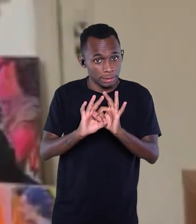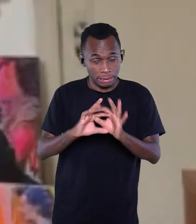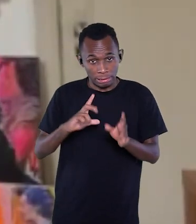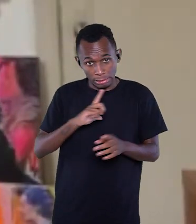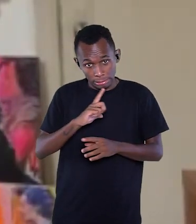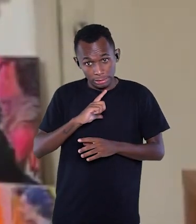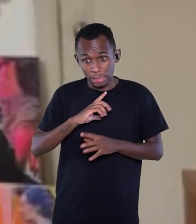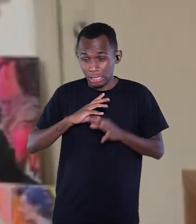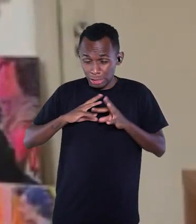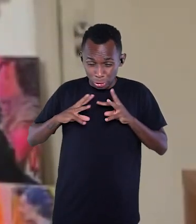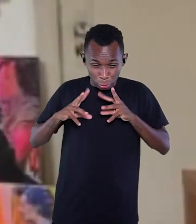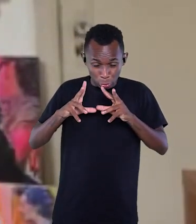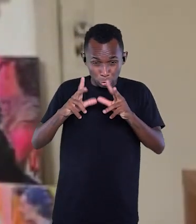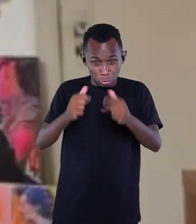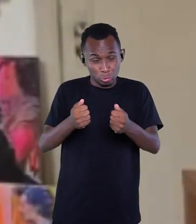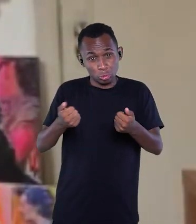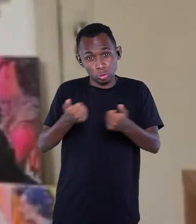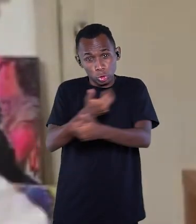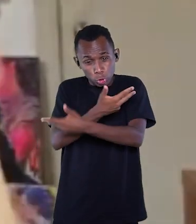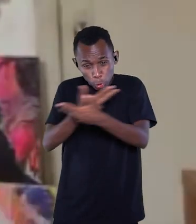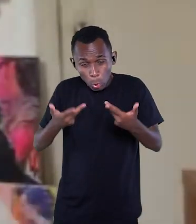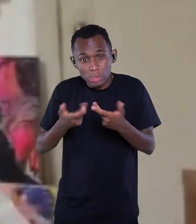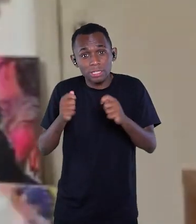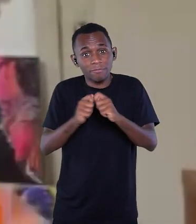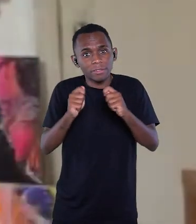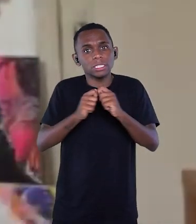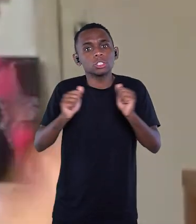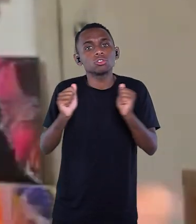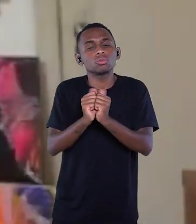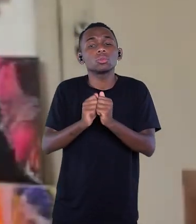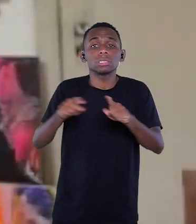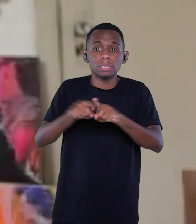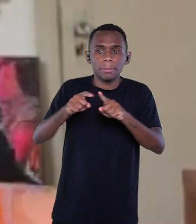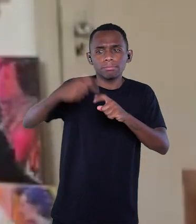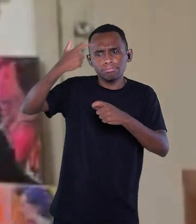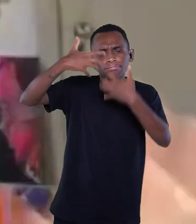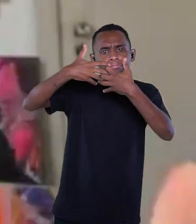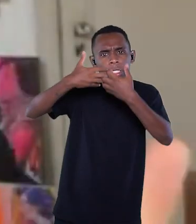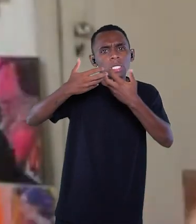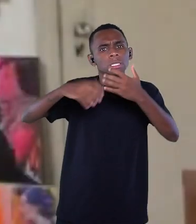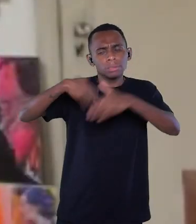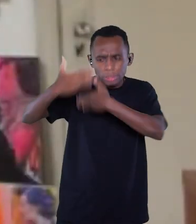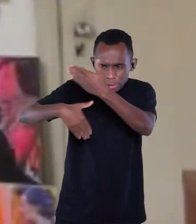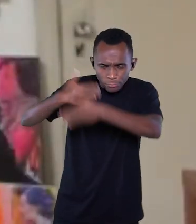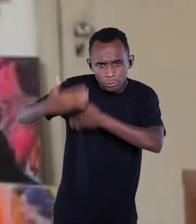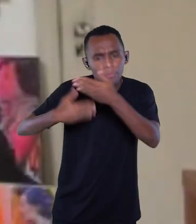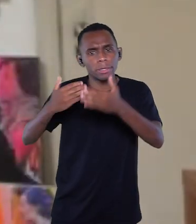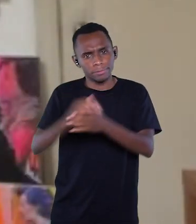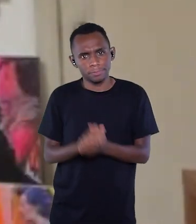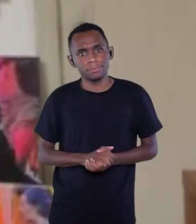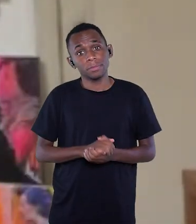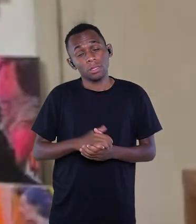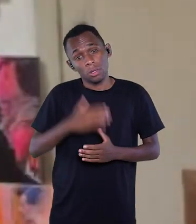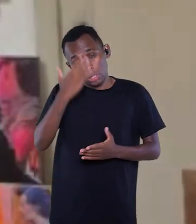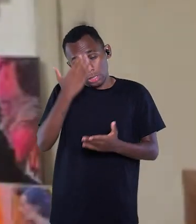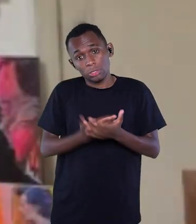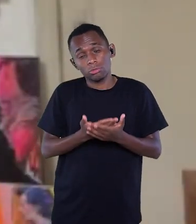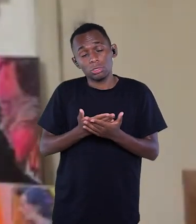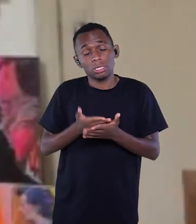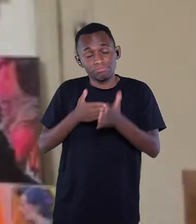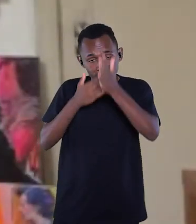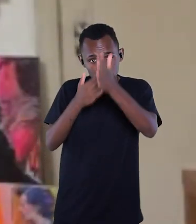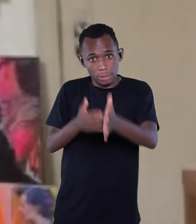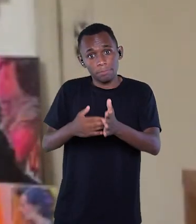coisa a fazer juntos e a pensar juntos e a construir enquanto sociedade, assim. Acho que é mais ou menos